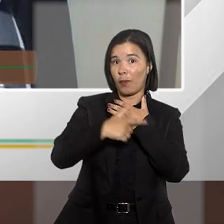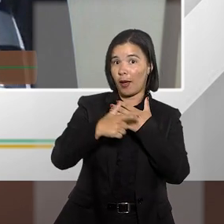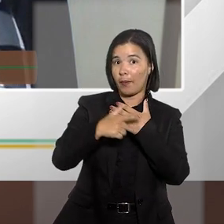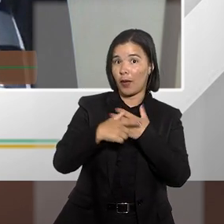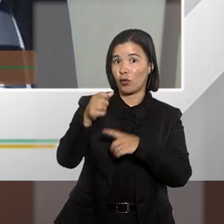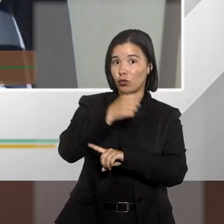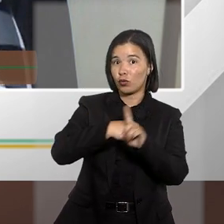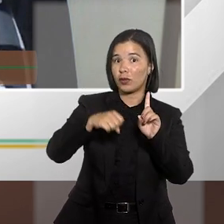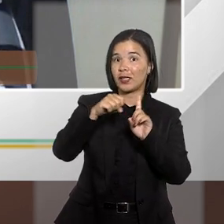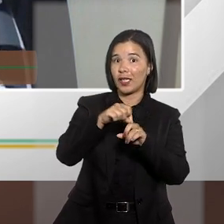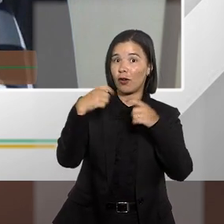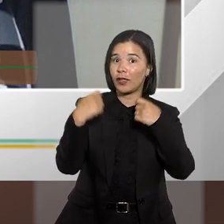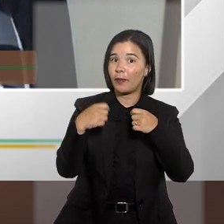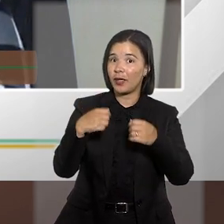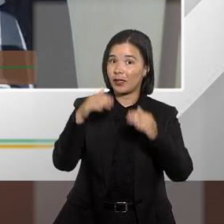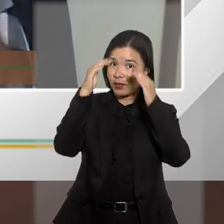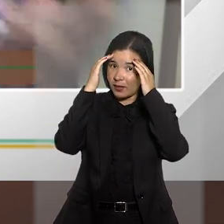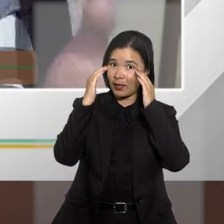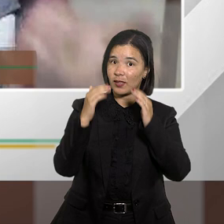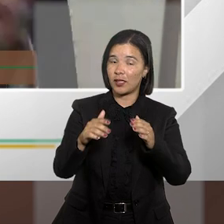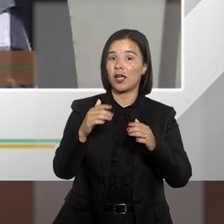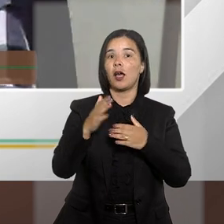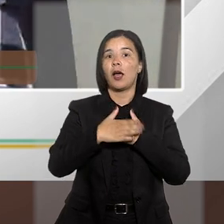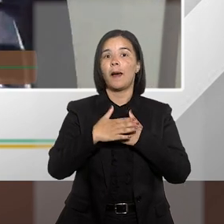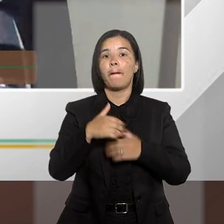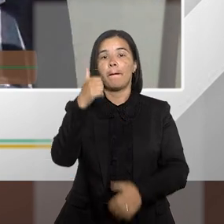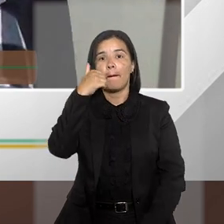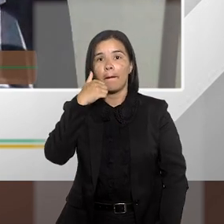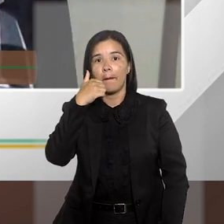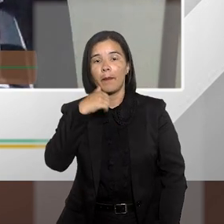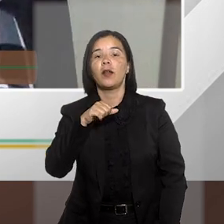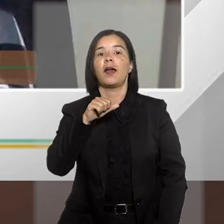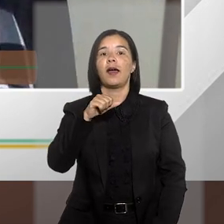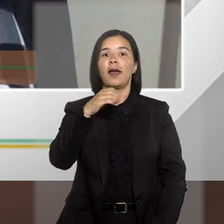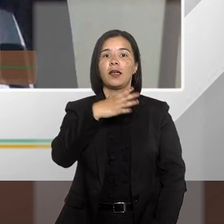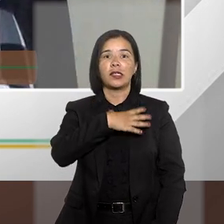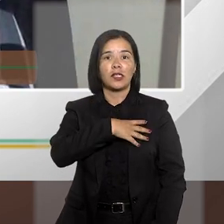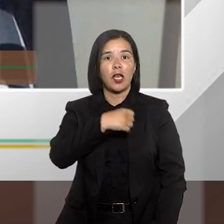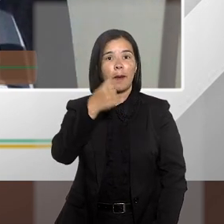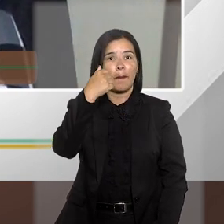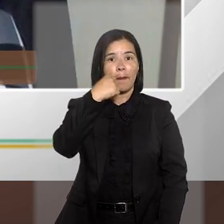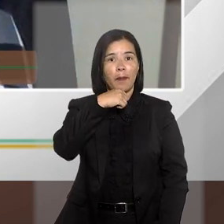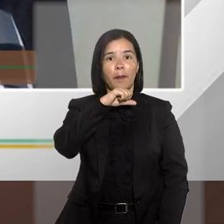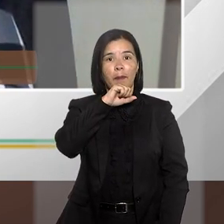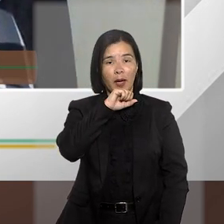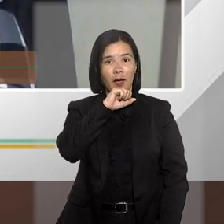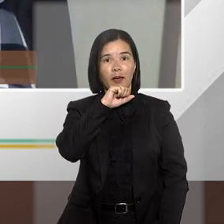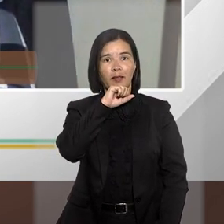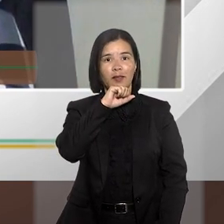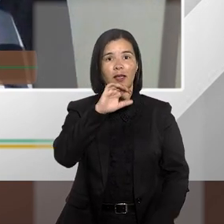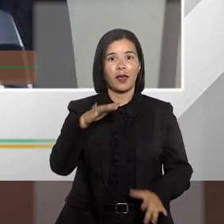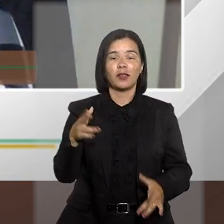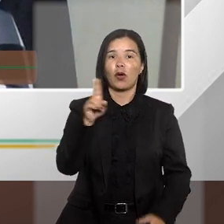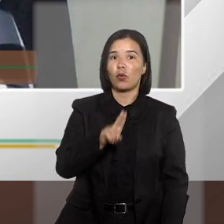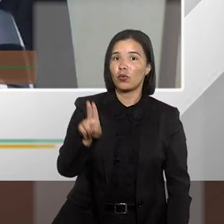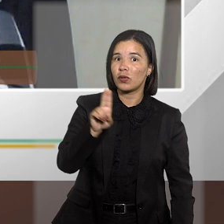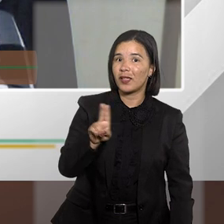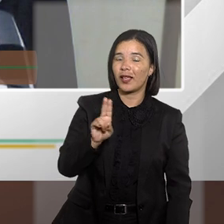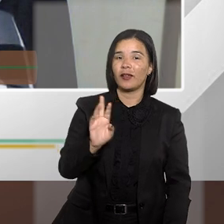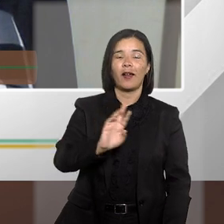que precisa cumprir, que é um papel de endereço, semântico, perfil, etc. E isso é um instrumento que é monetizado, não